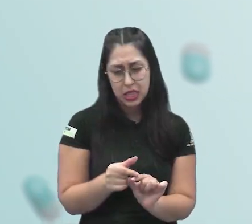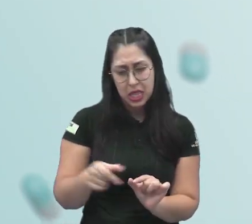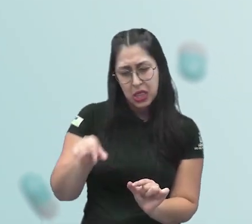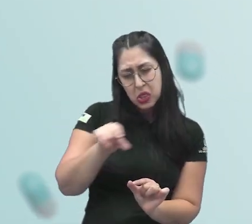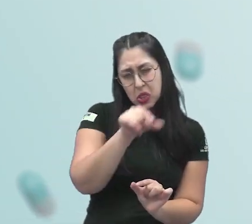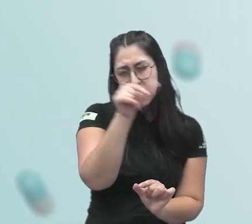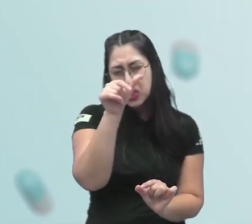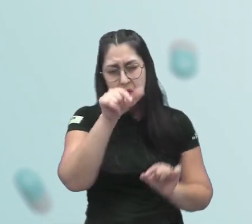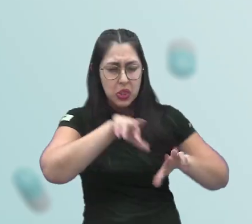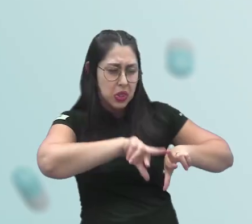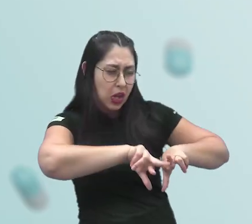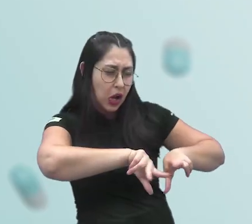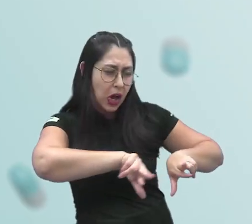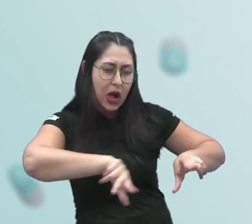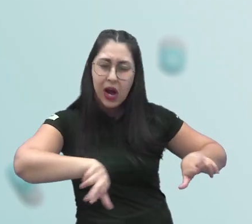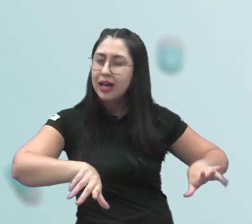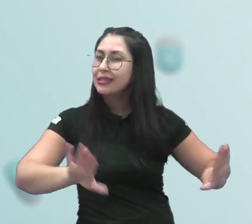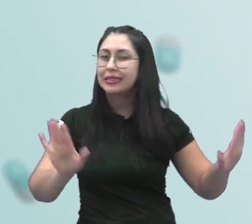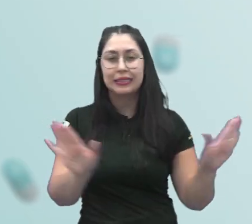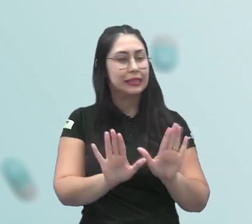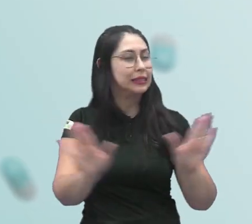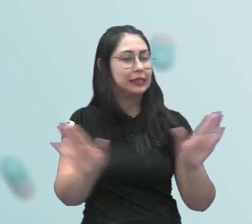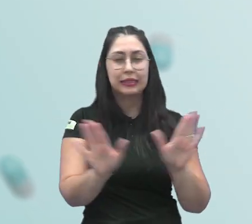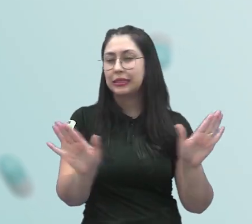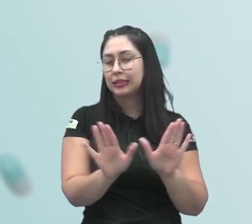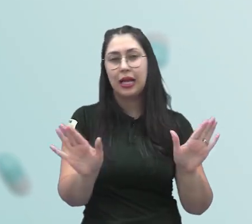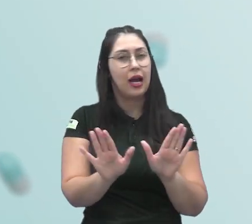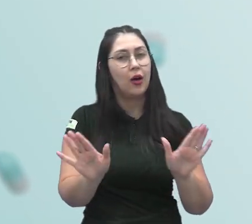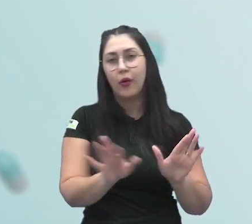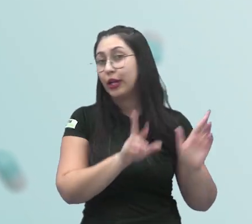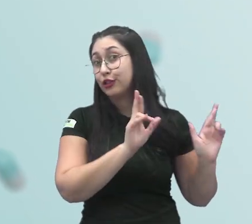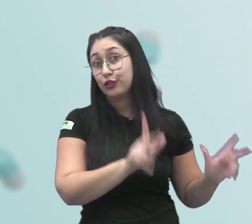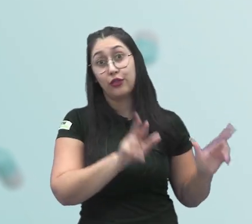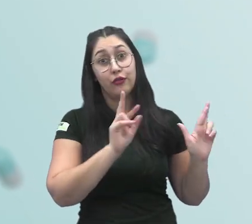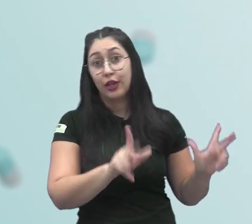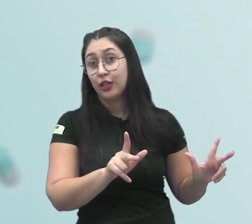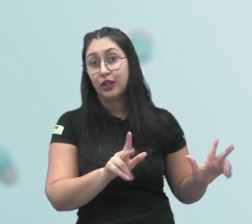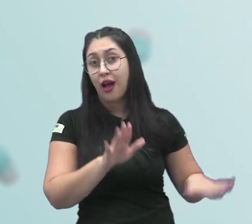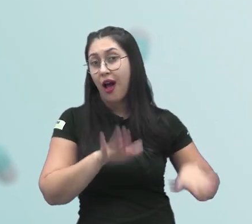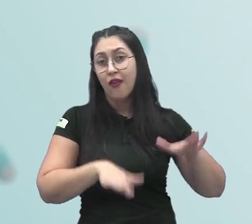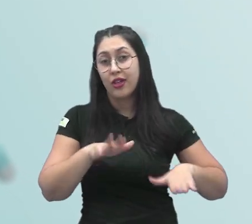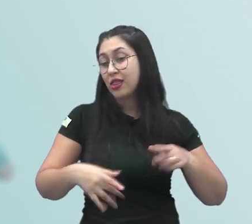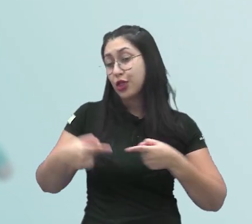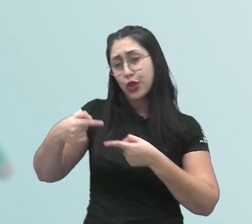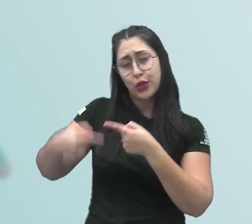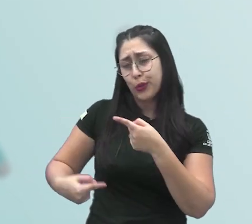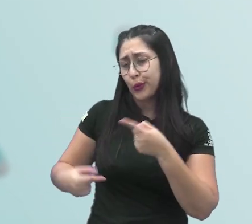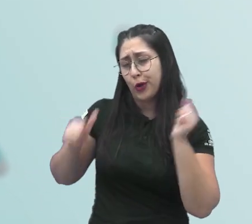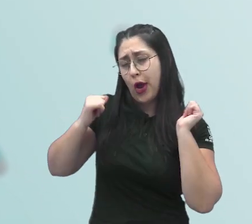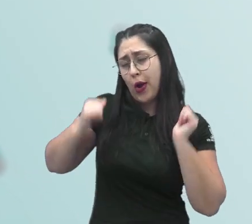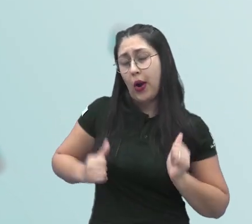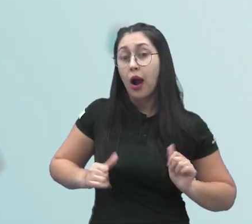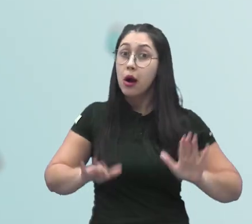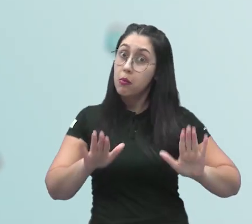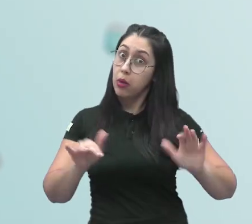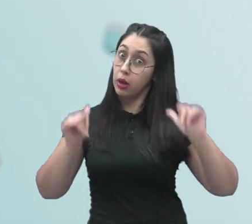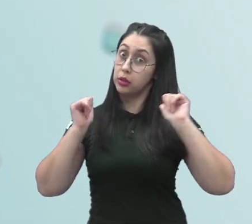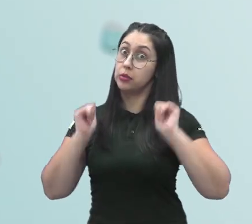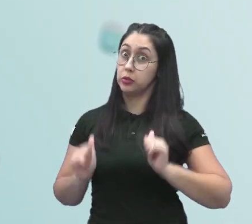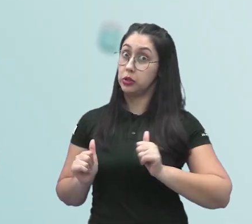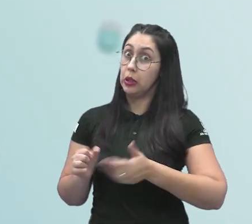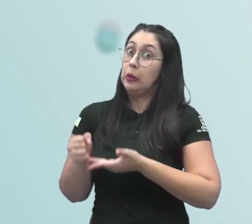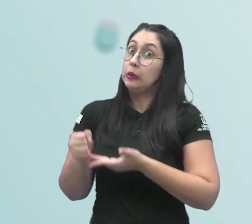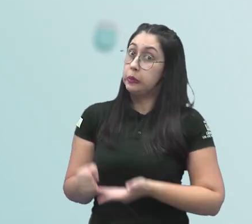escoliose, cifose, outras curvaturas da coluna são multifatoriais e nem sempre relacionadas ao peso da mochila. Porém, uma